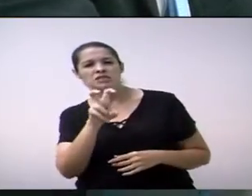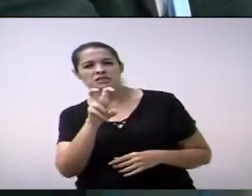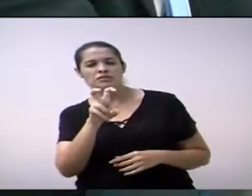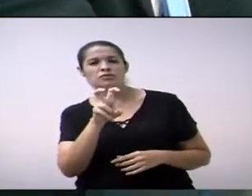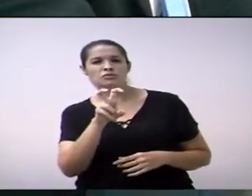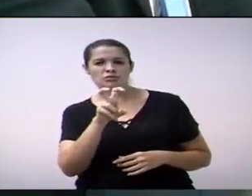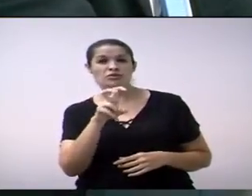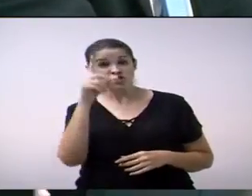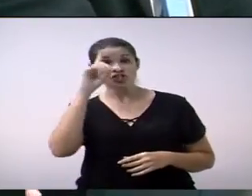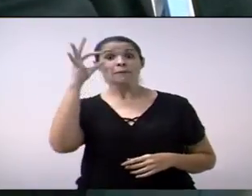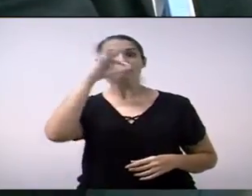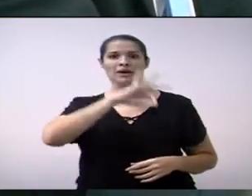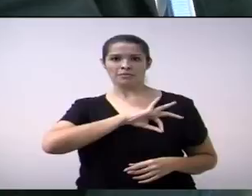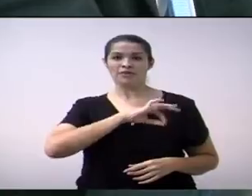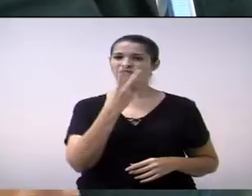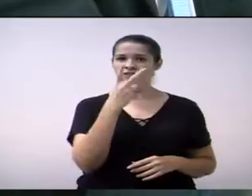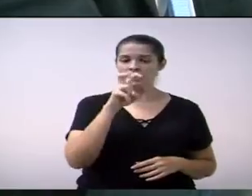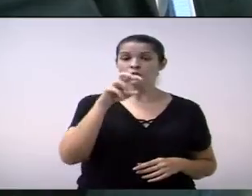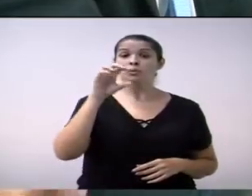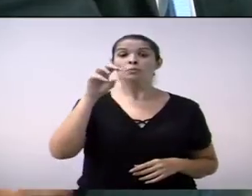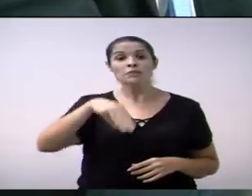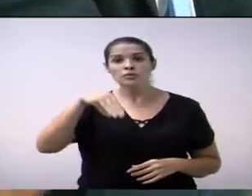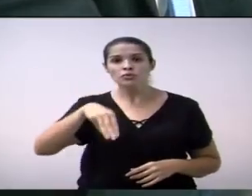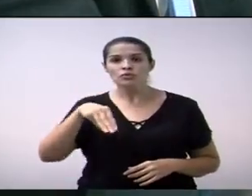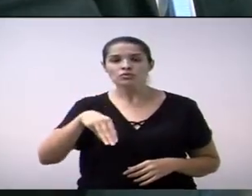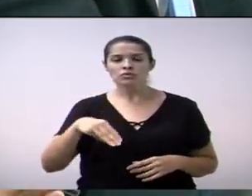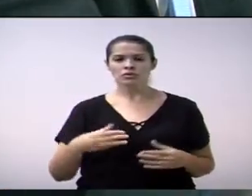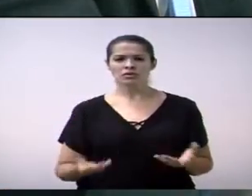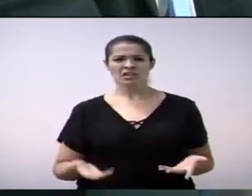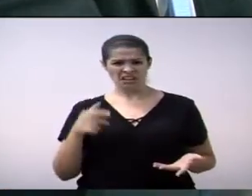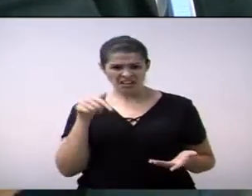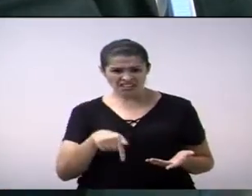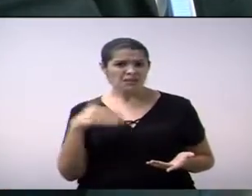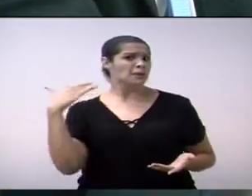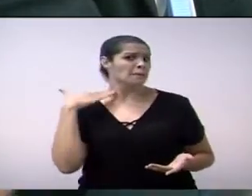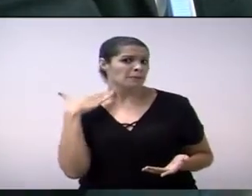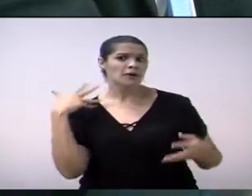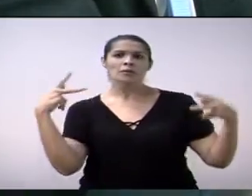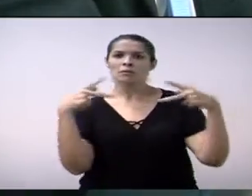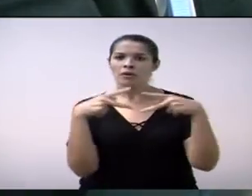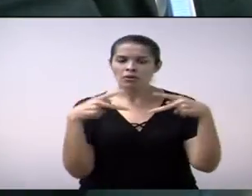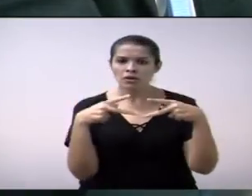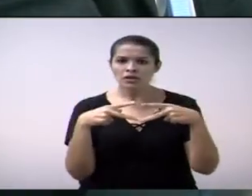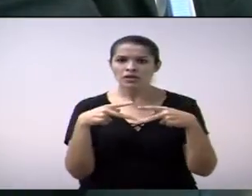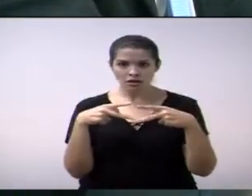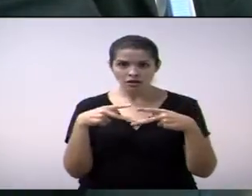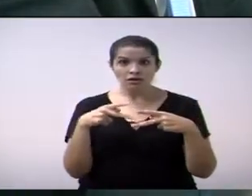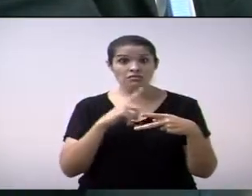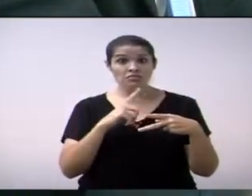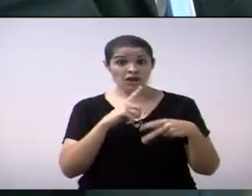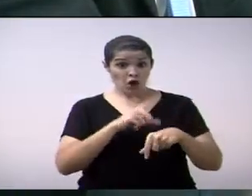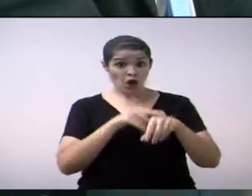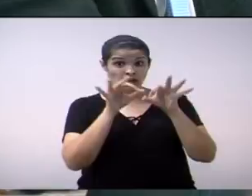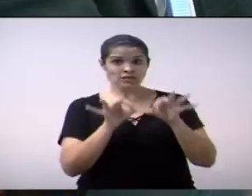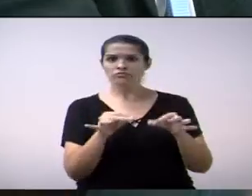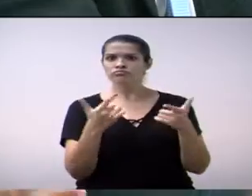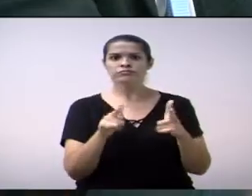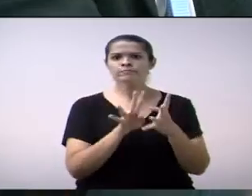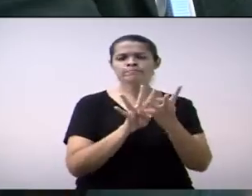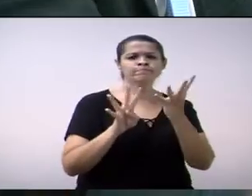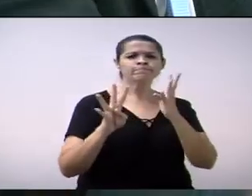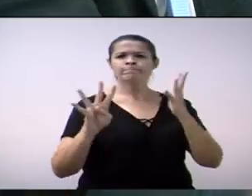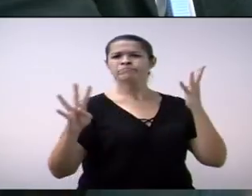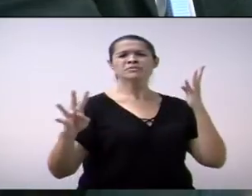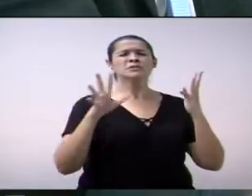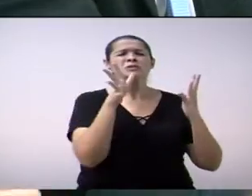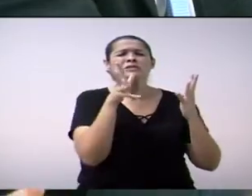de pagamento. E convenhamos que nenhum banco da cidade cumpre esses prazos. Então, fica aqui um pedido